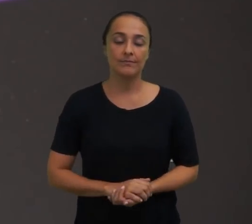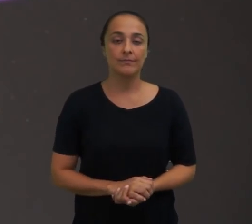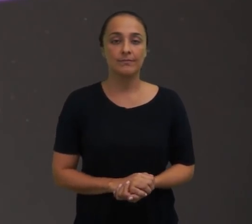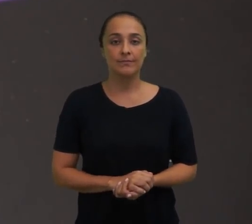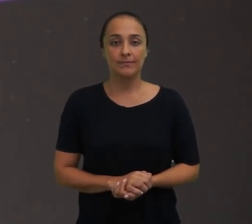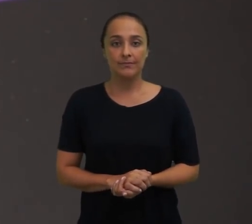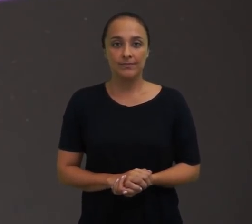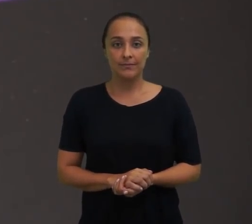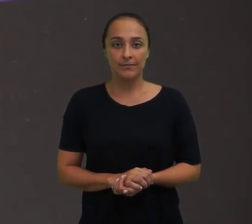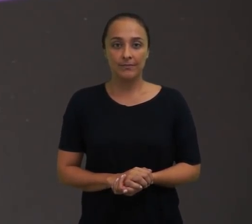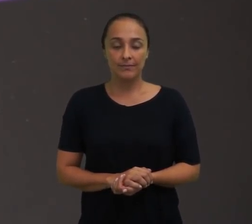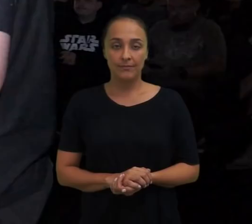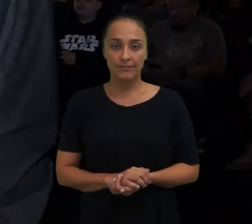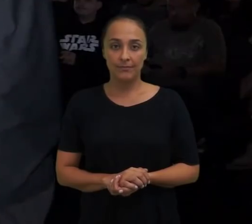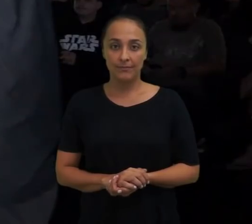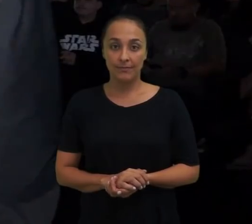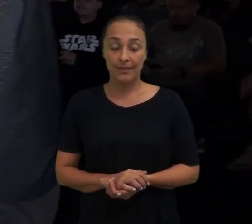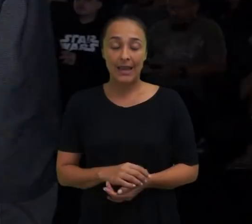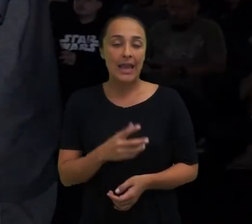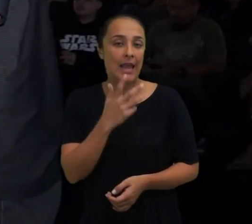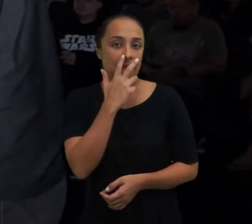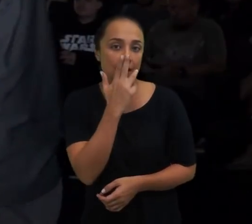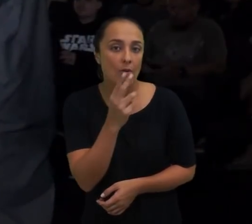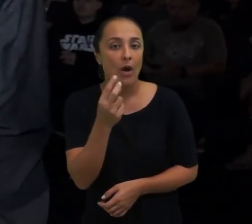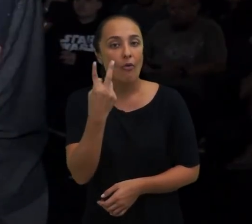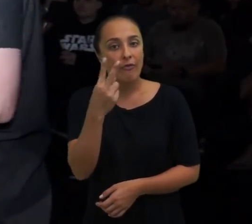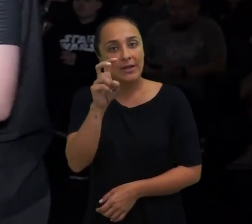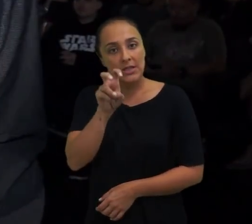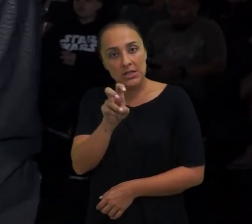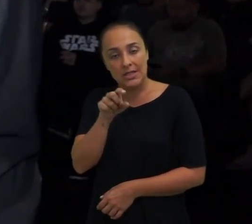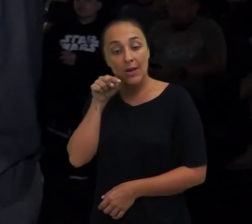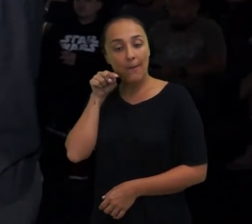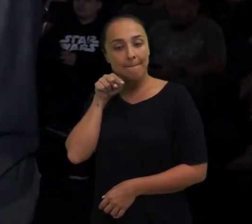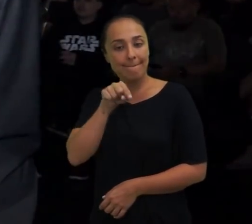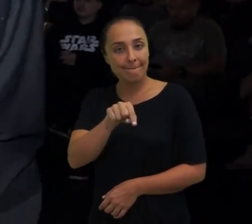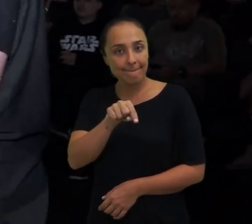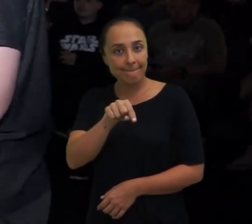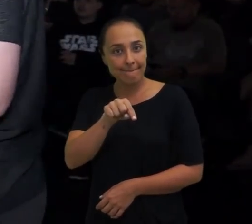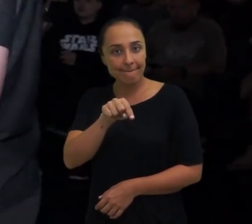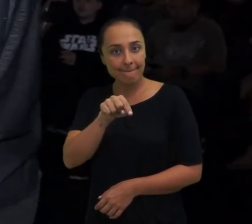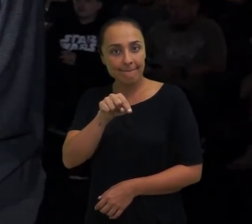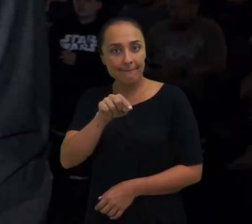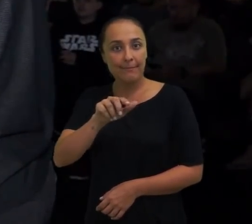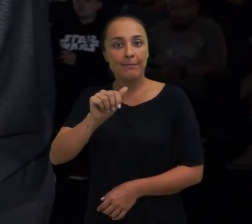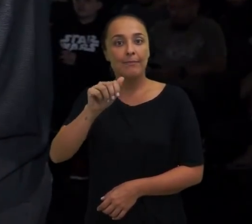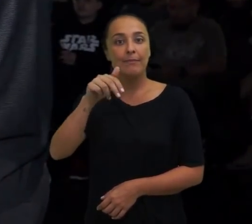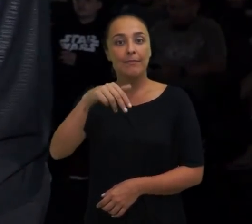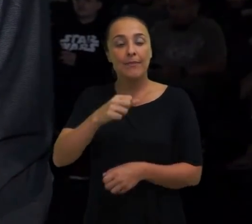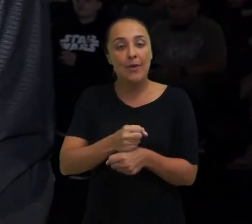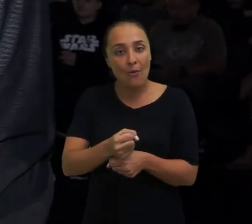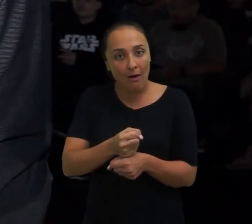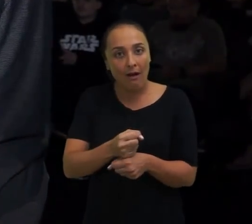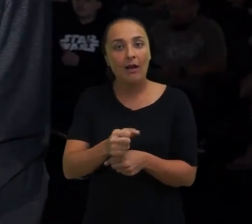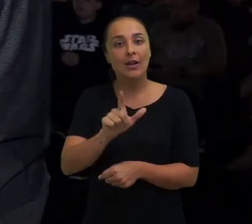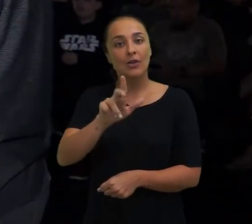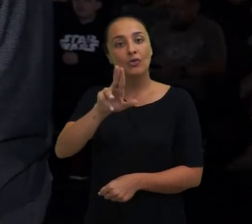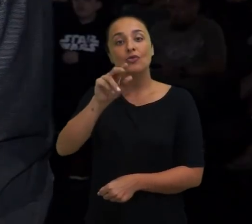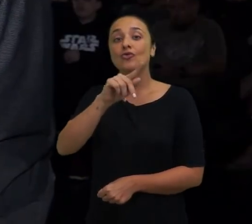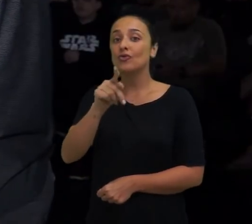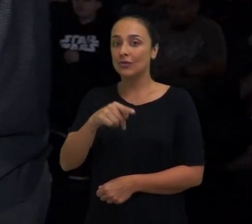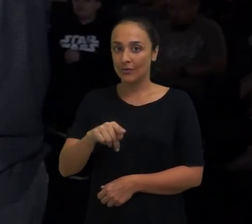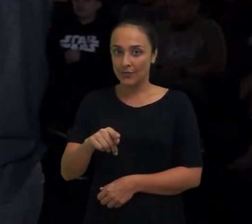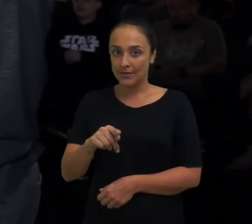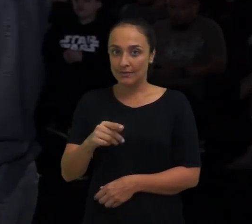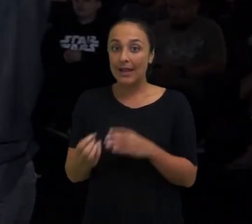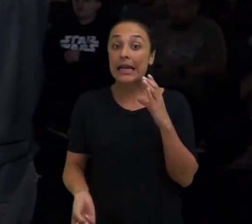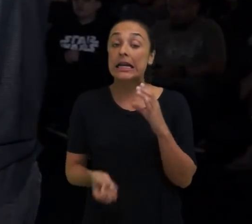de anos atrás. Tá? Então, alguns milhões de anos atrás, por um curto período de tempo, o buraco negro